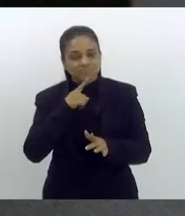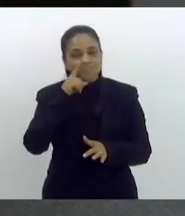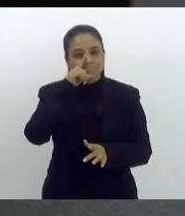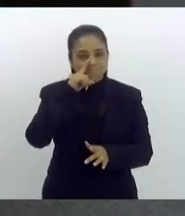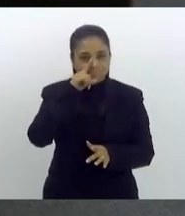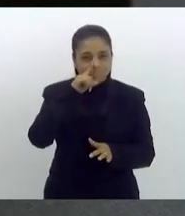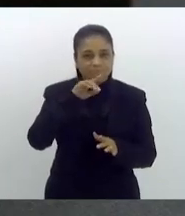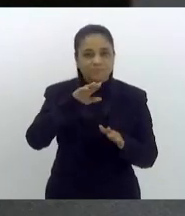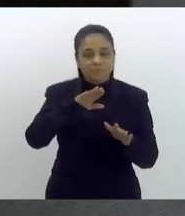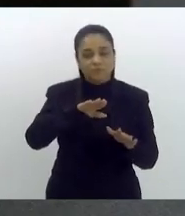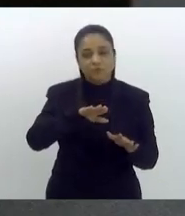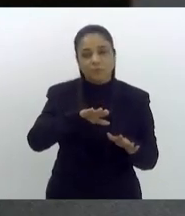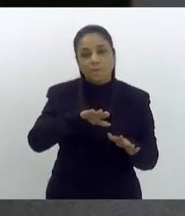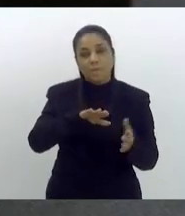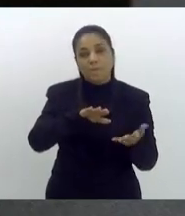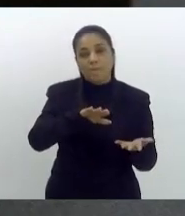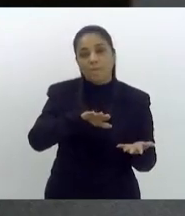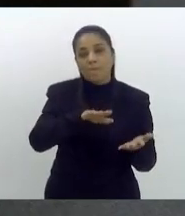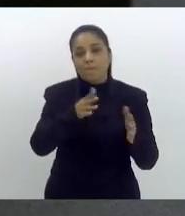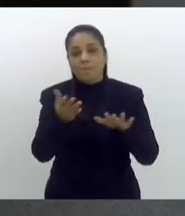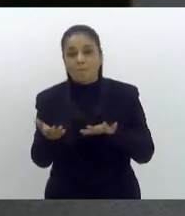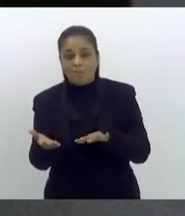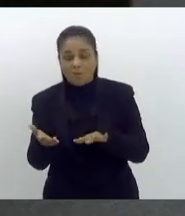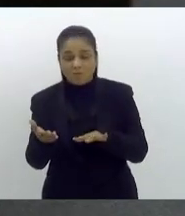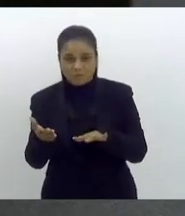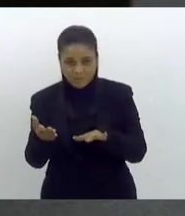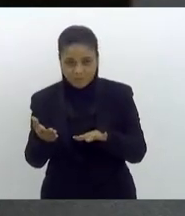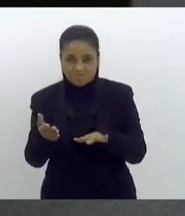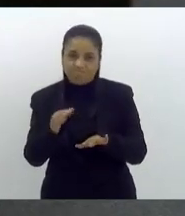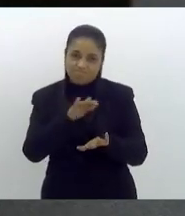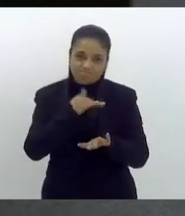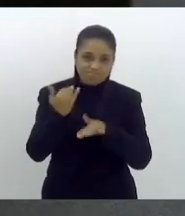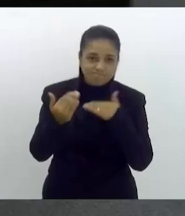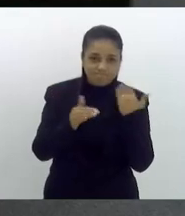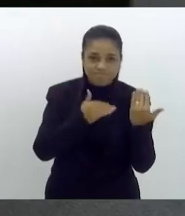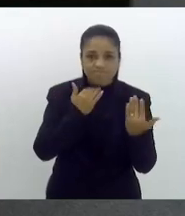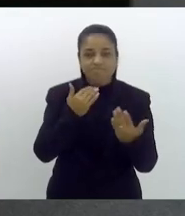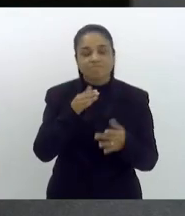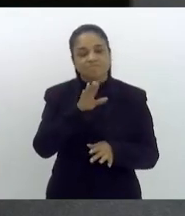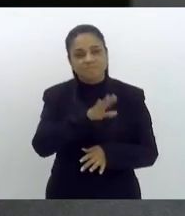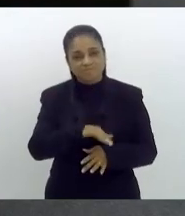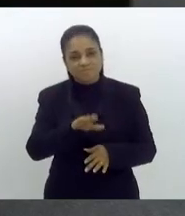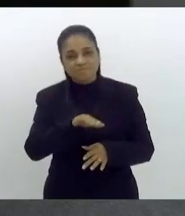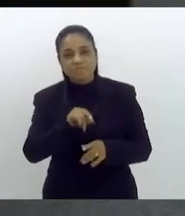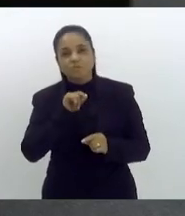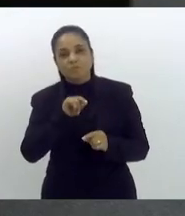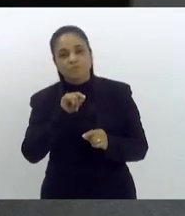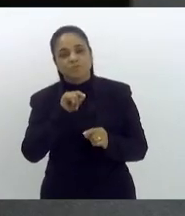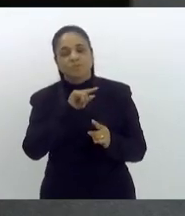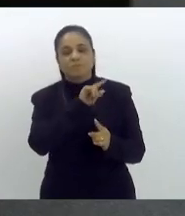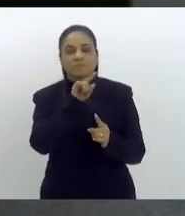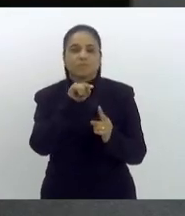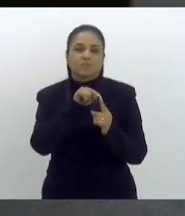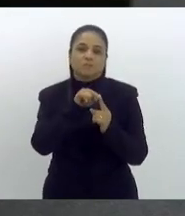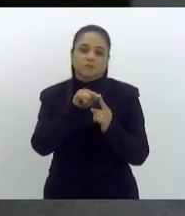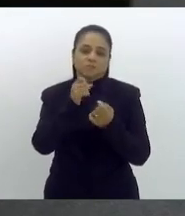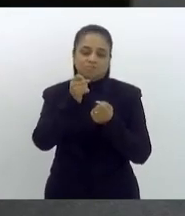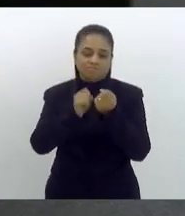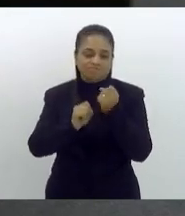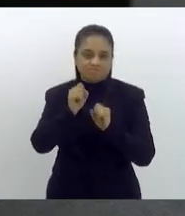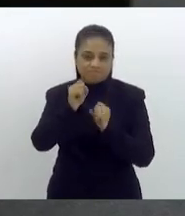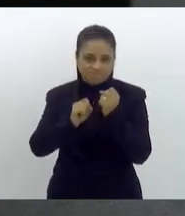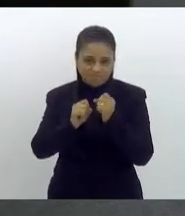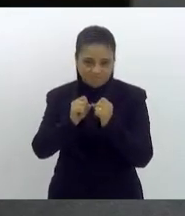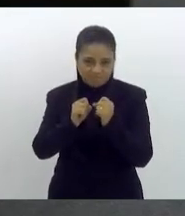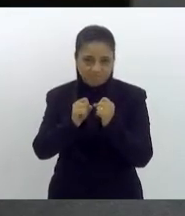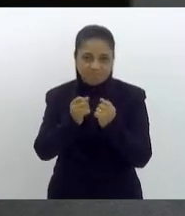e na verdade são associadas a essa lógica de produtos alimentícios ao